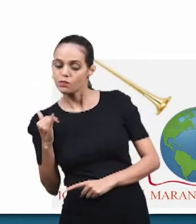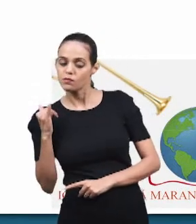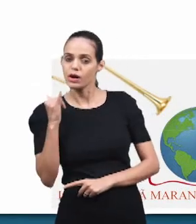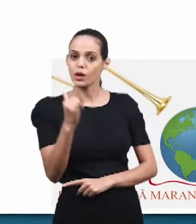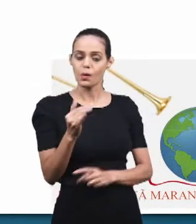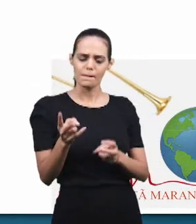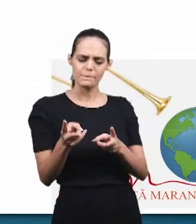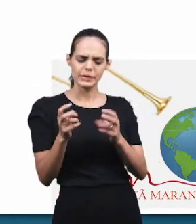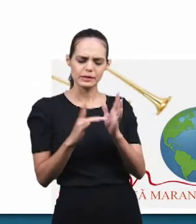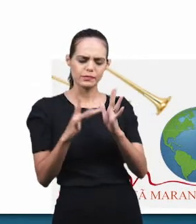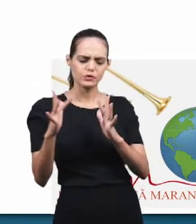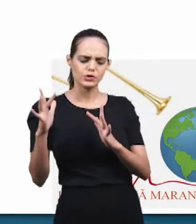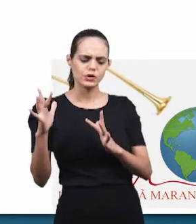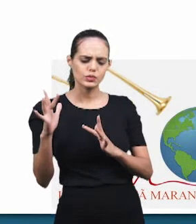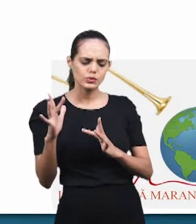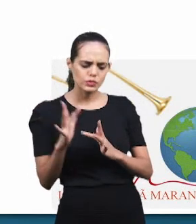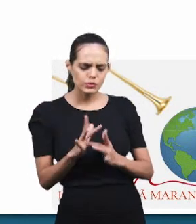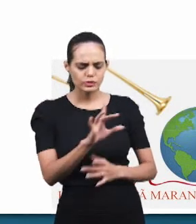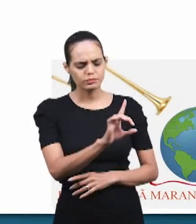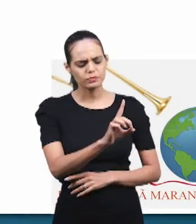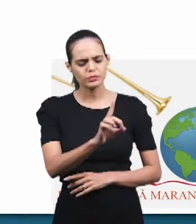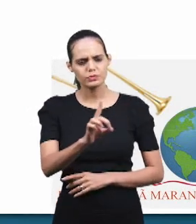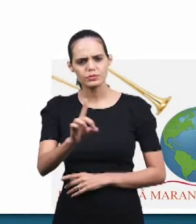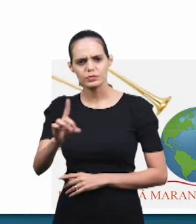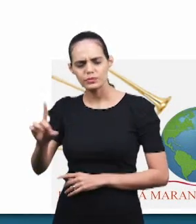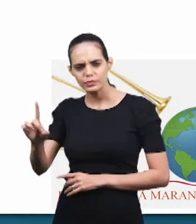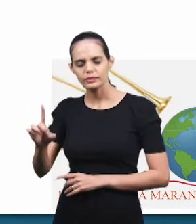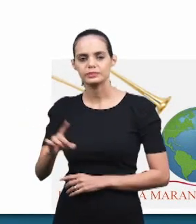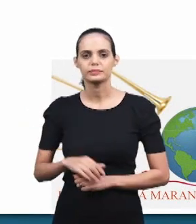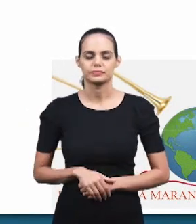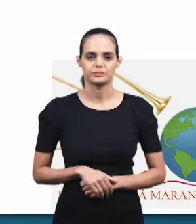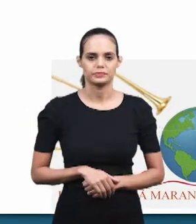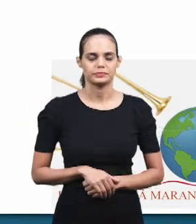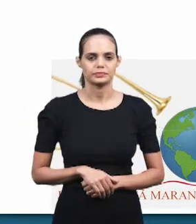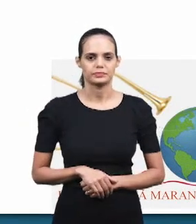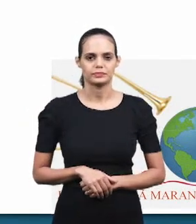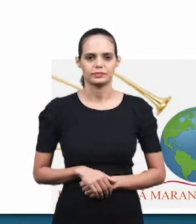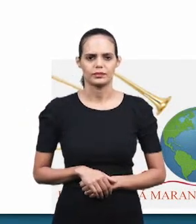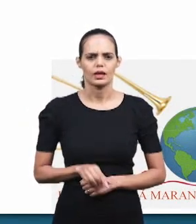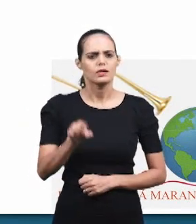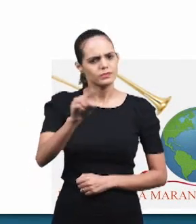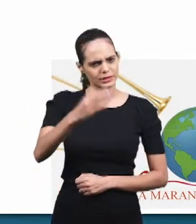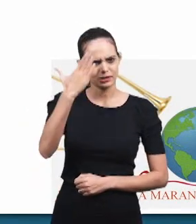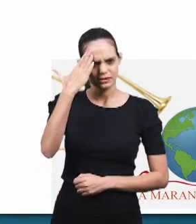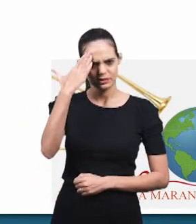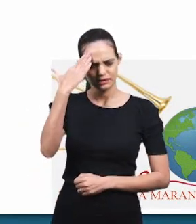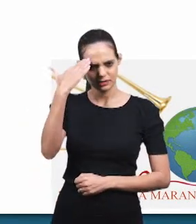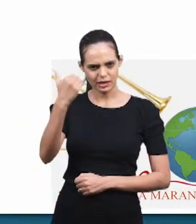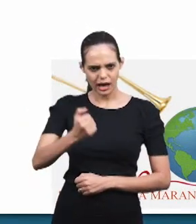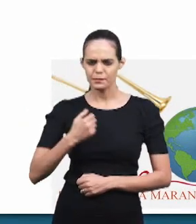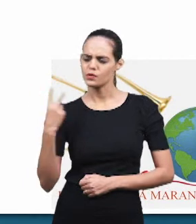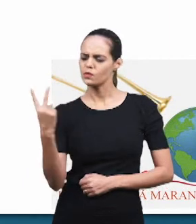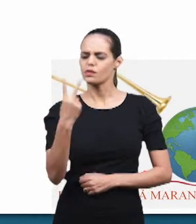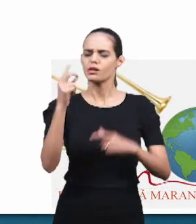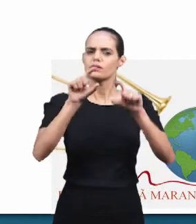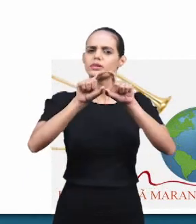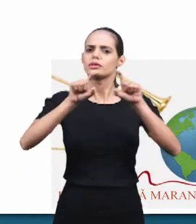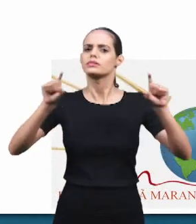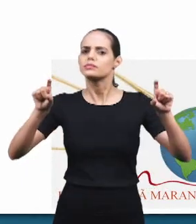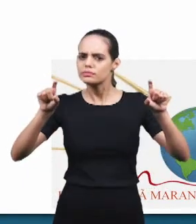Primeira pergunta, primeira parte da pergunta 2. A segunda parte é: você sabe o valor daquela